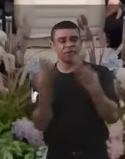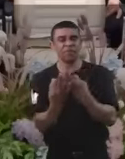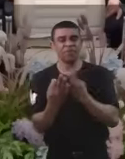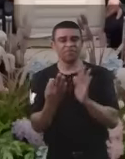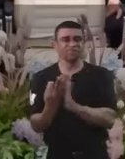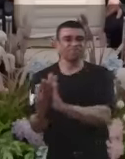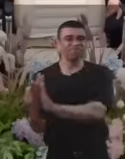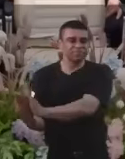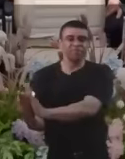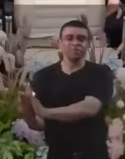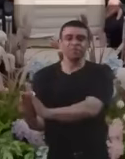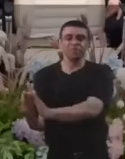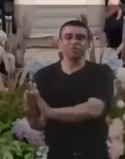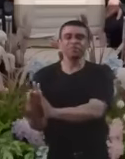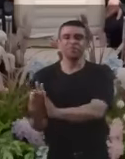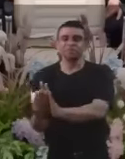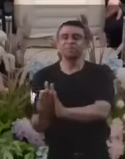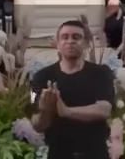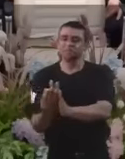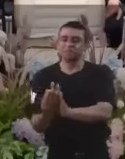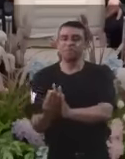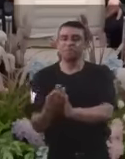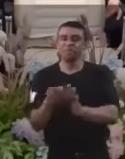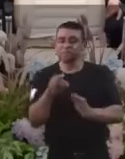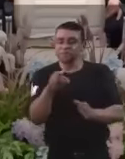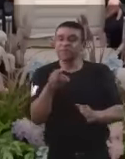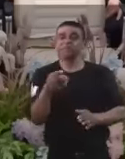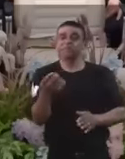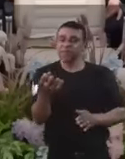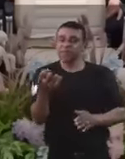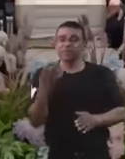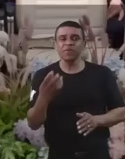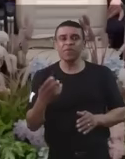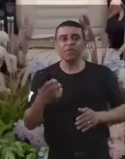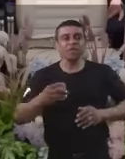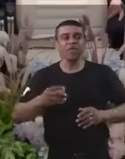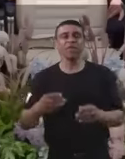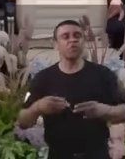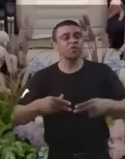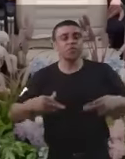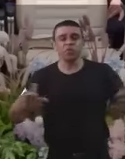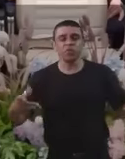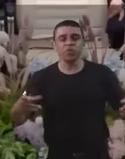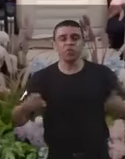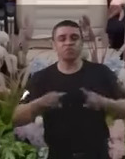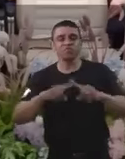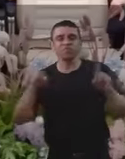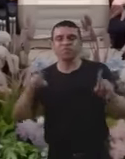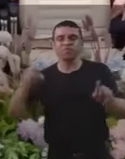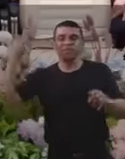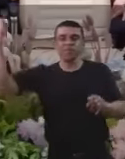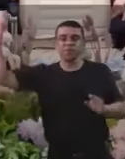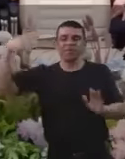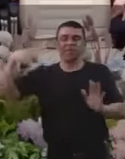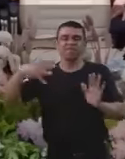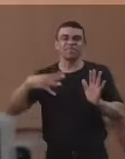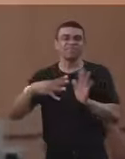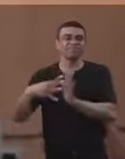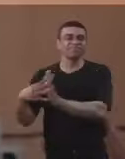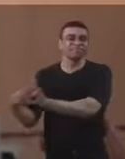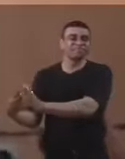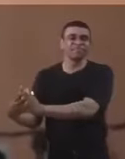graça manifestada dentro de casa. É, minha irmã. É, meu irmão. Gente contendeira por causa